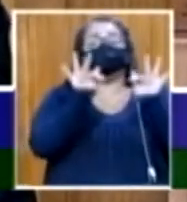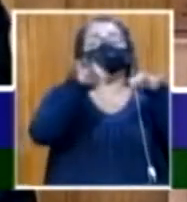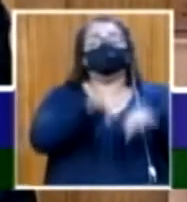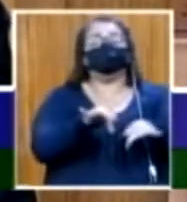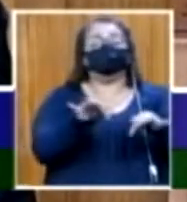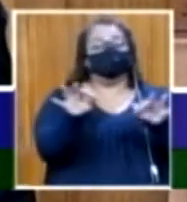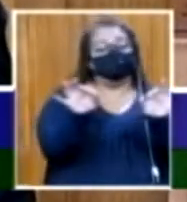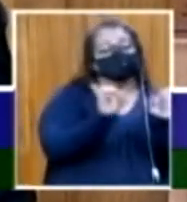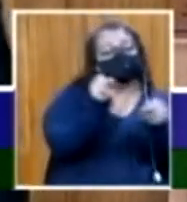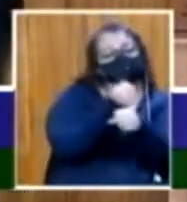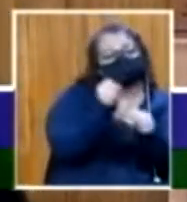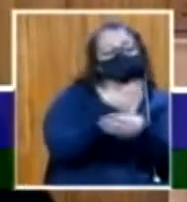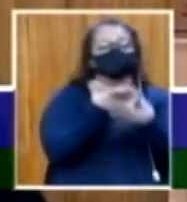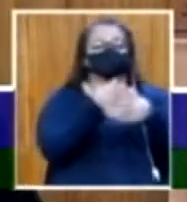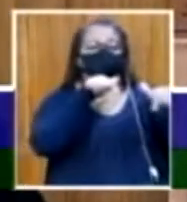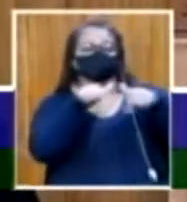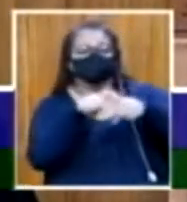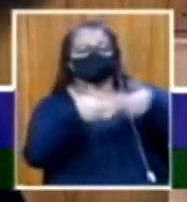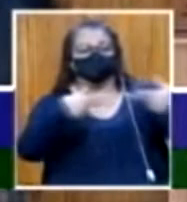e serviços.